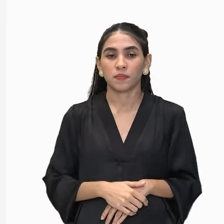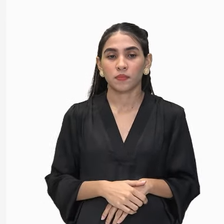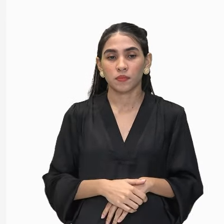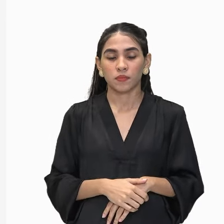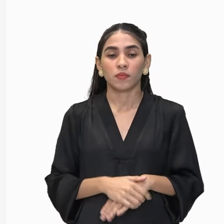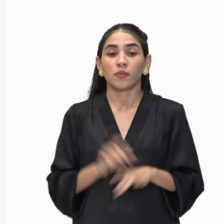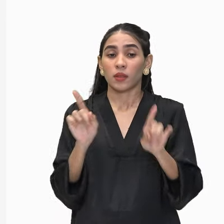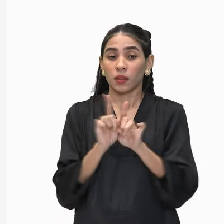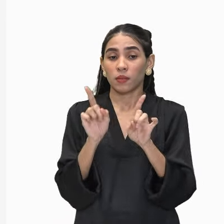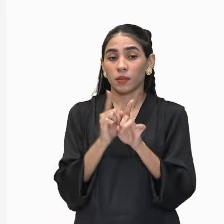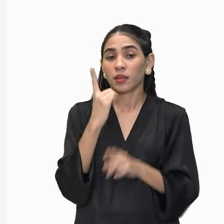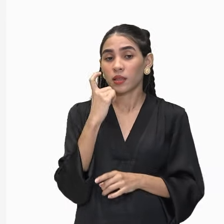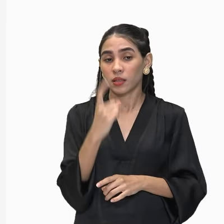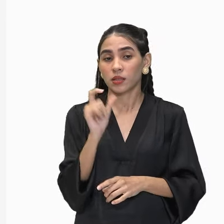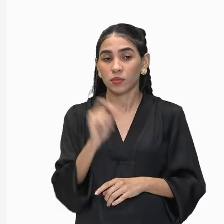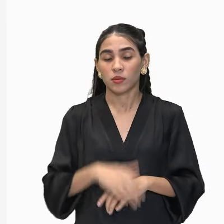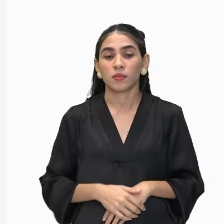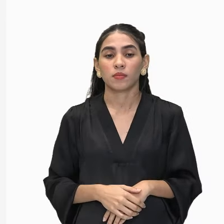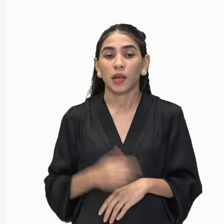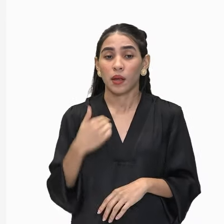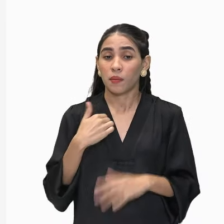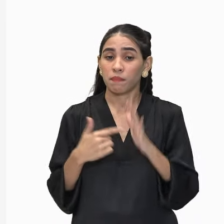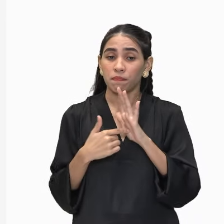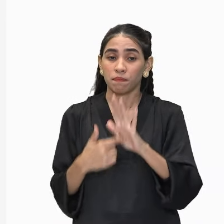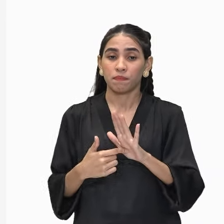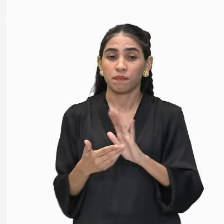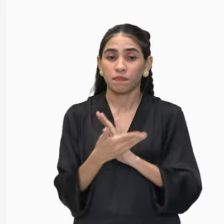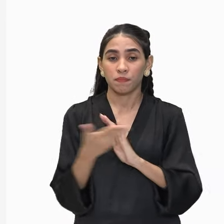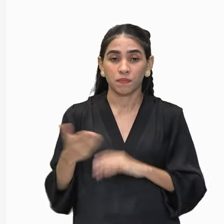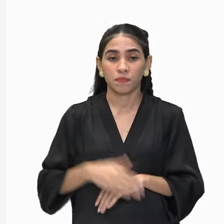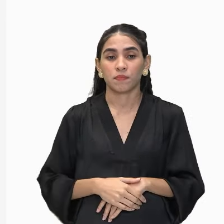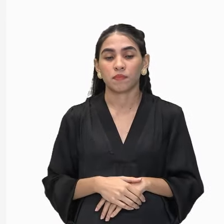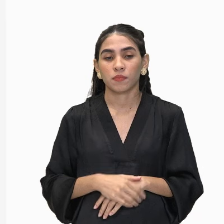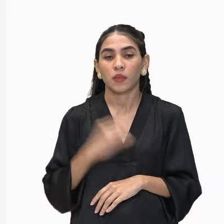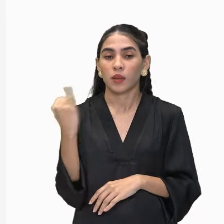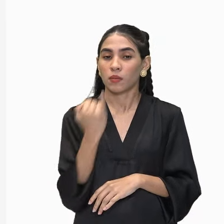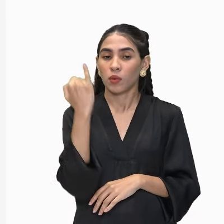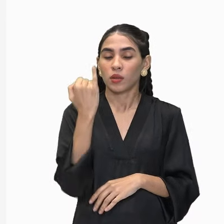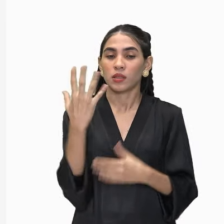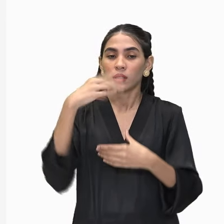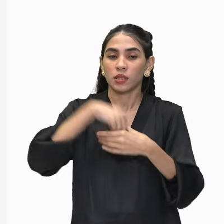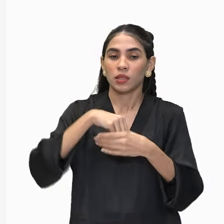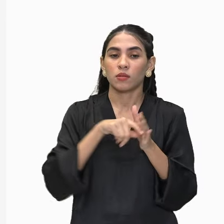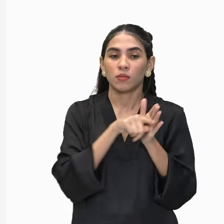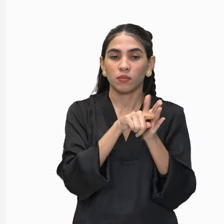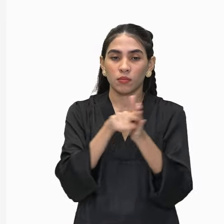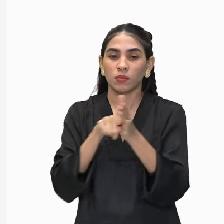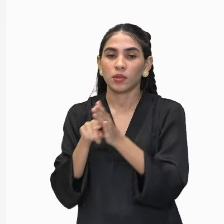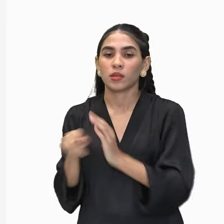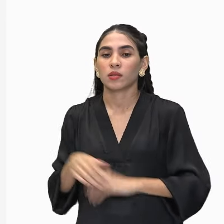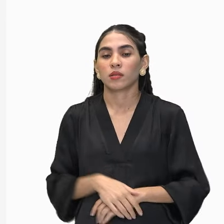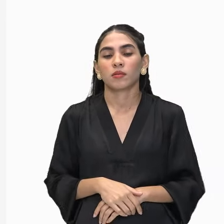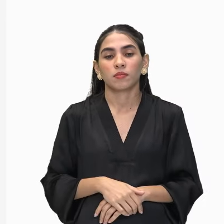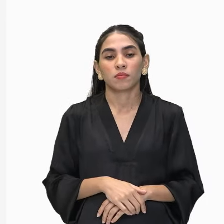coisa interessante que eu trago para vocês é a importância deles dentro da pesquisa.